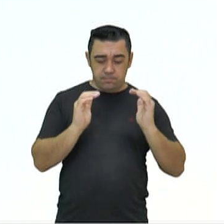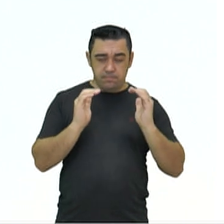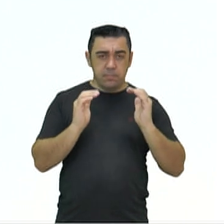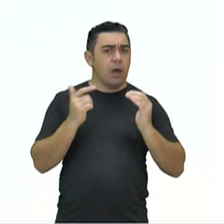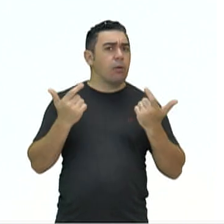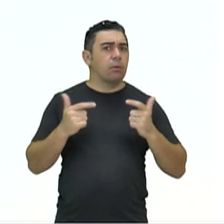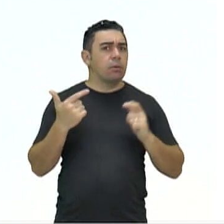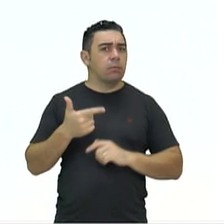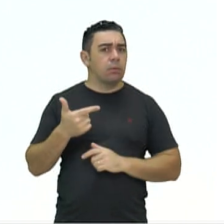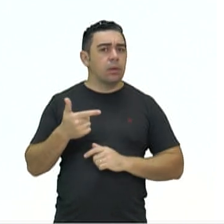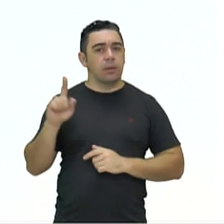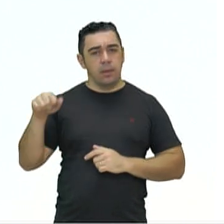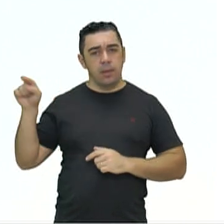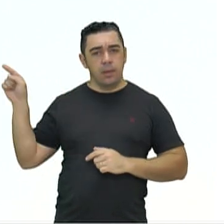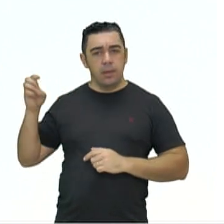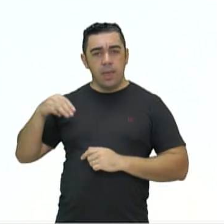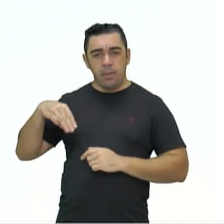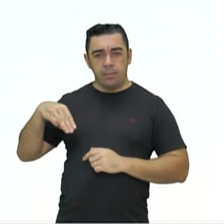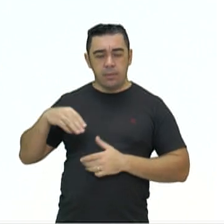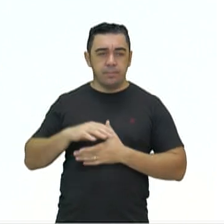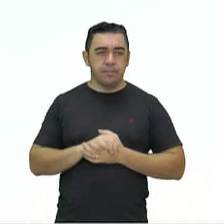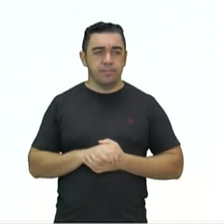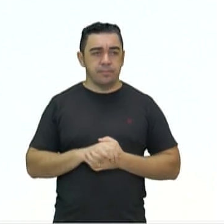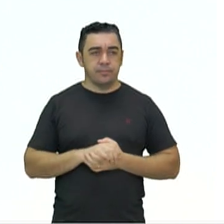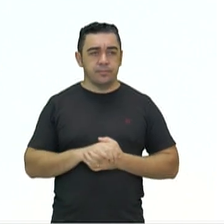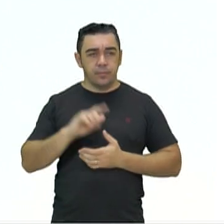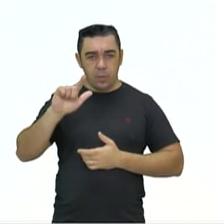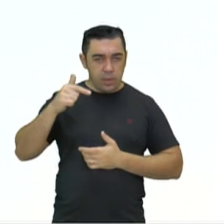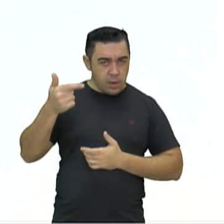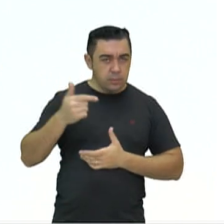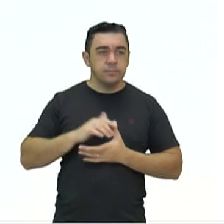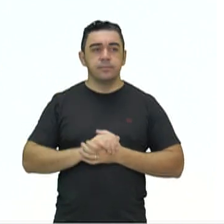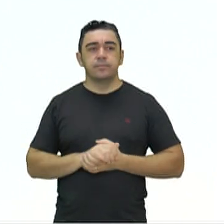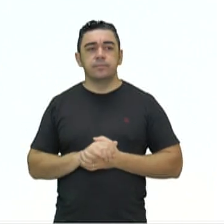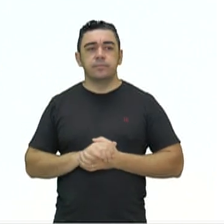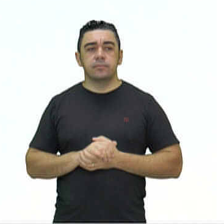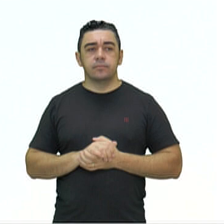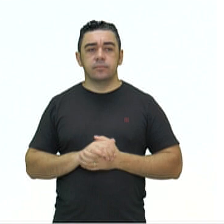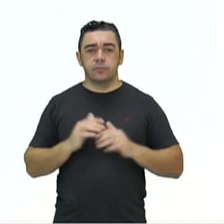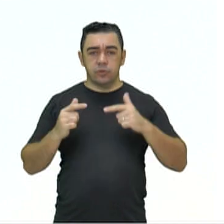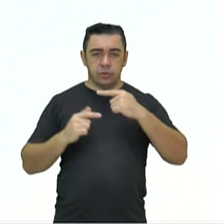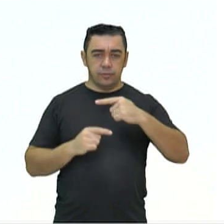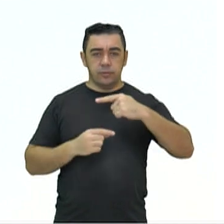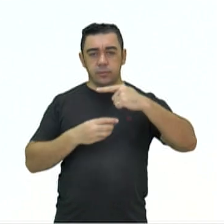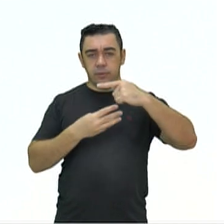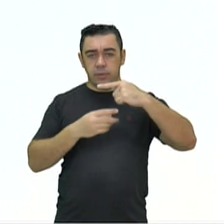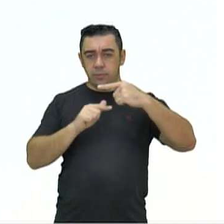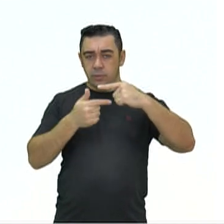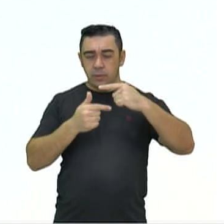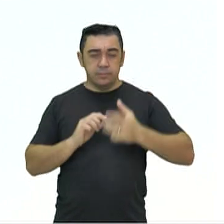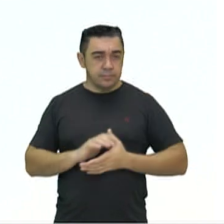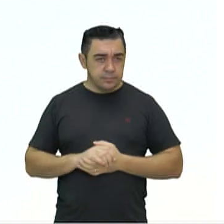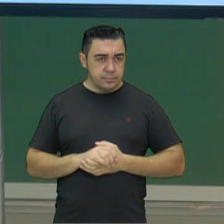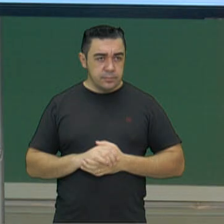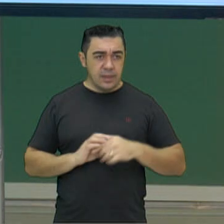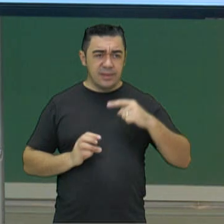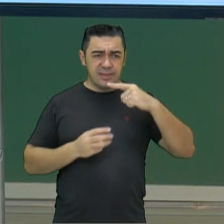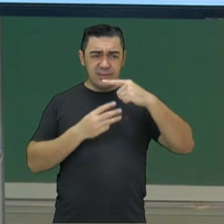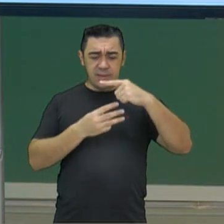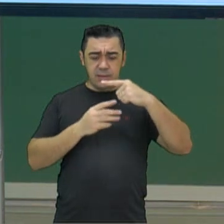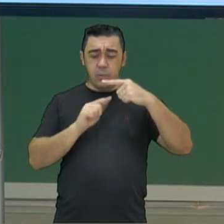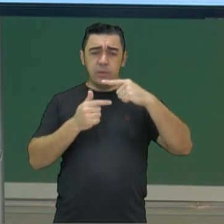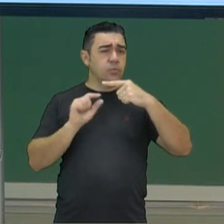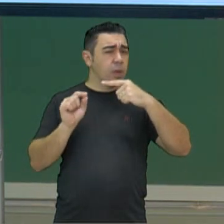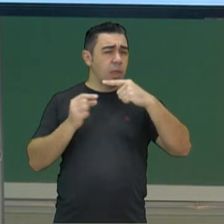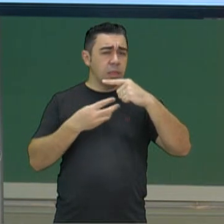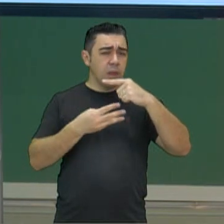tirei esse 2? Do valor de m. Ao quadrado, tudo isso dividido por 3 ao quadrado. Quem é 3? 3 é o